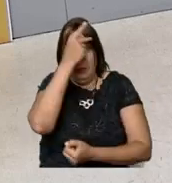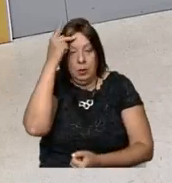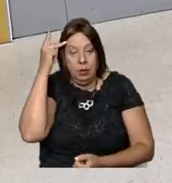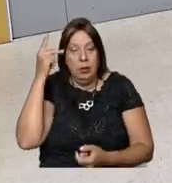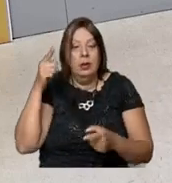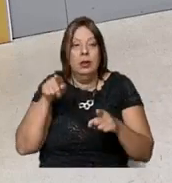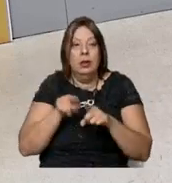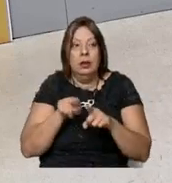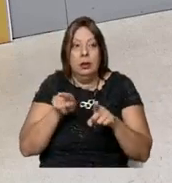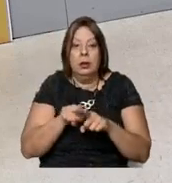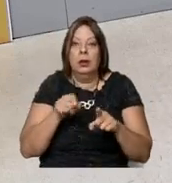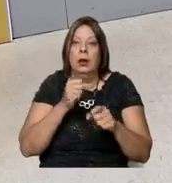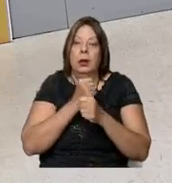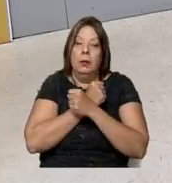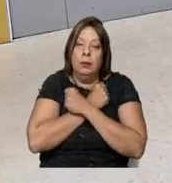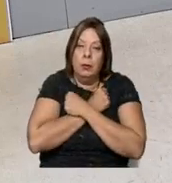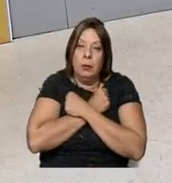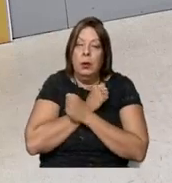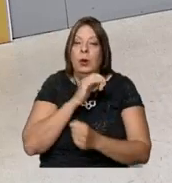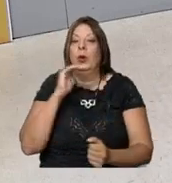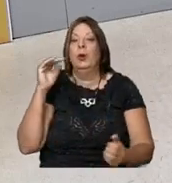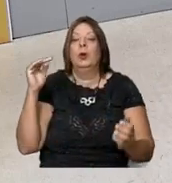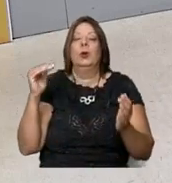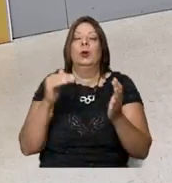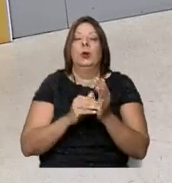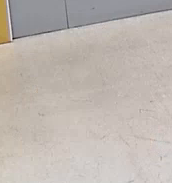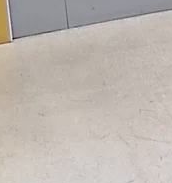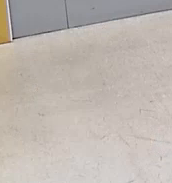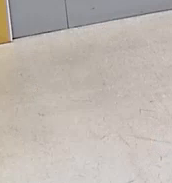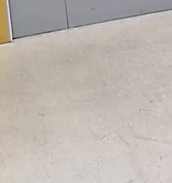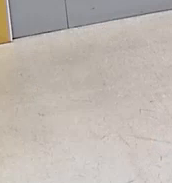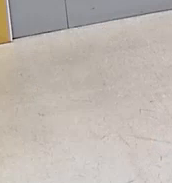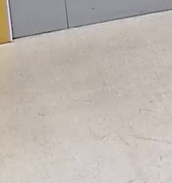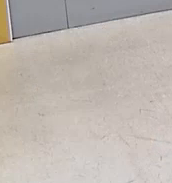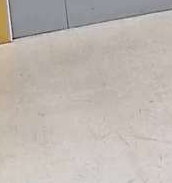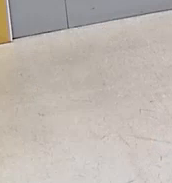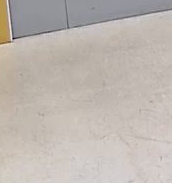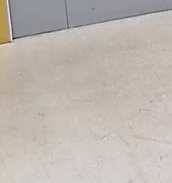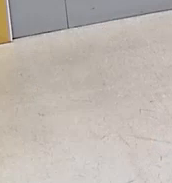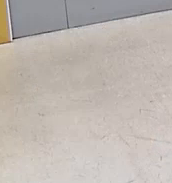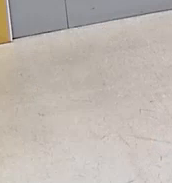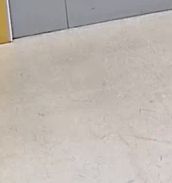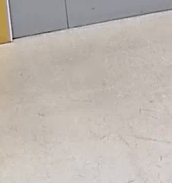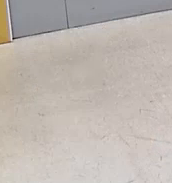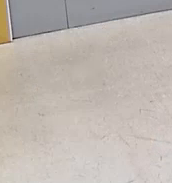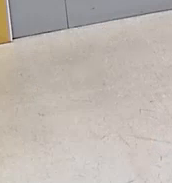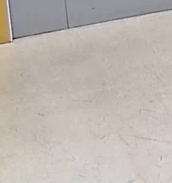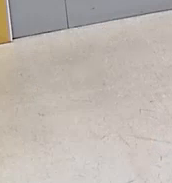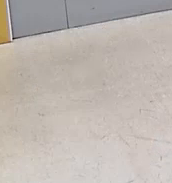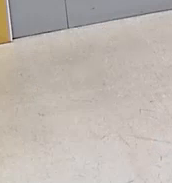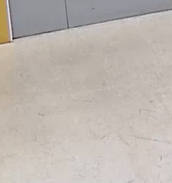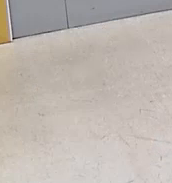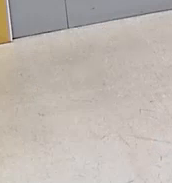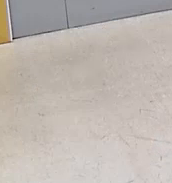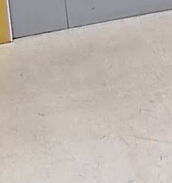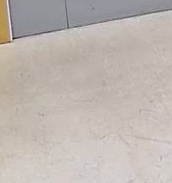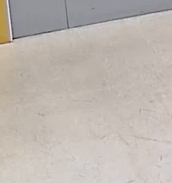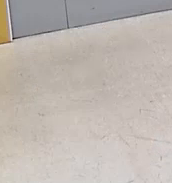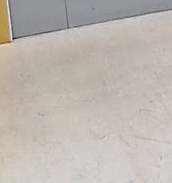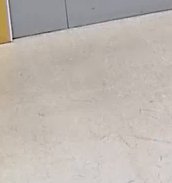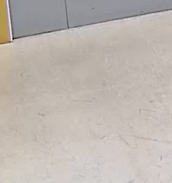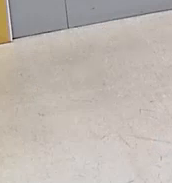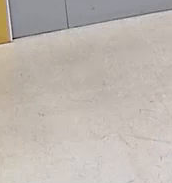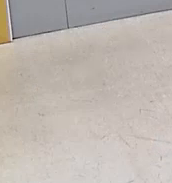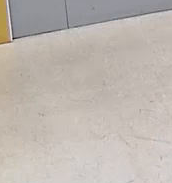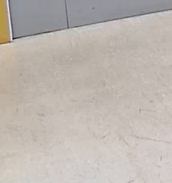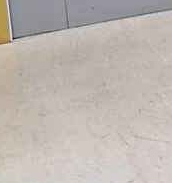mandar um super abraço a todos também que adquirem o Caju Cap pelo link online, que é uma grande novidade, está fazendo um